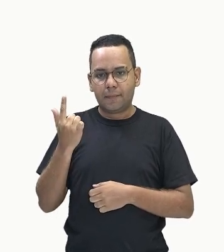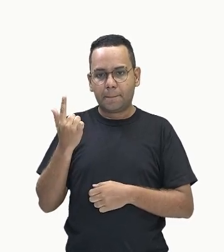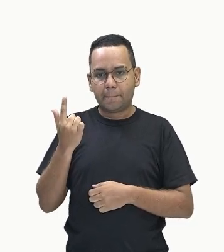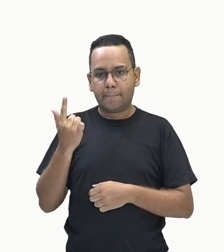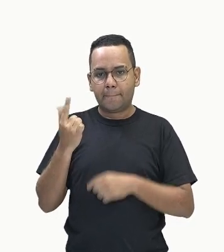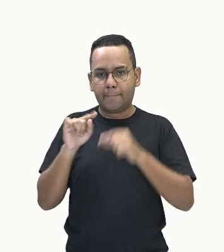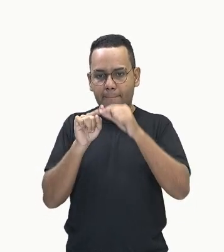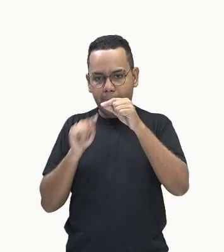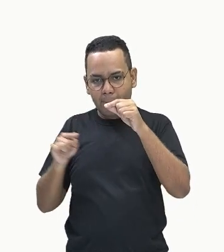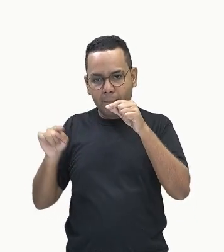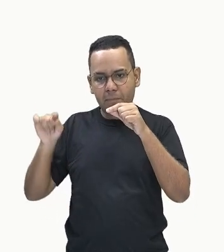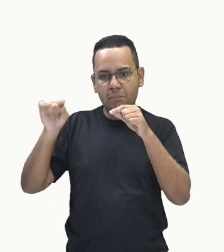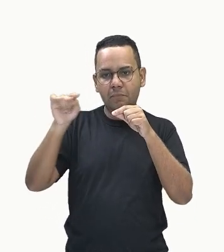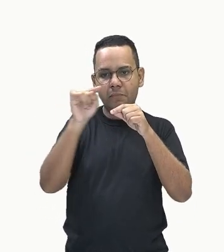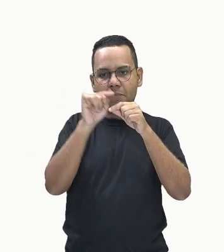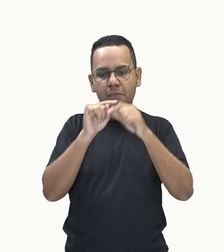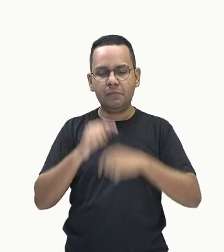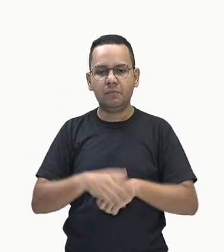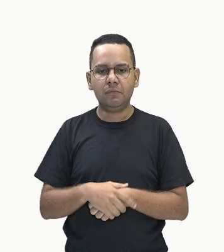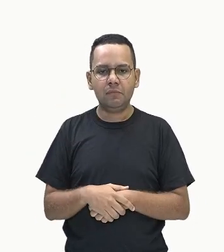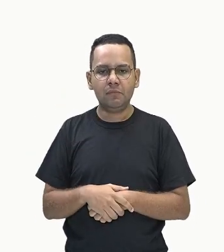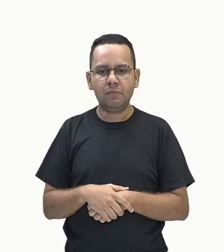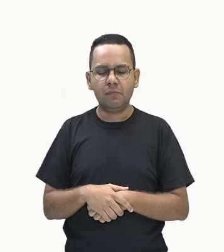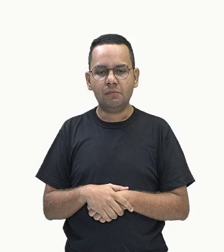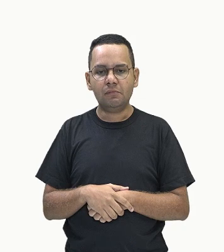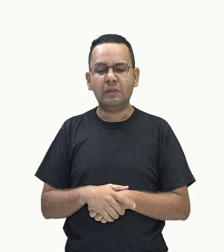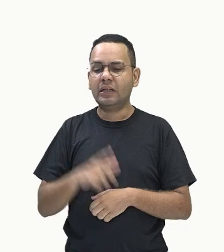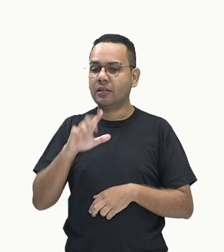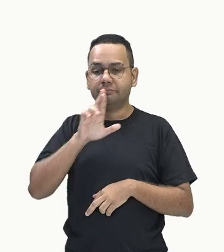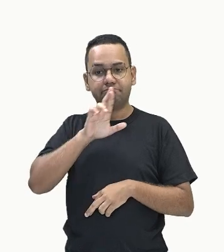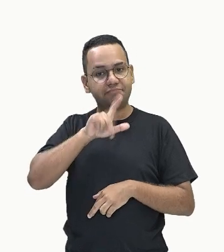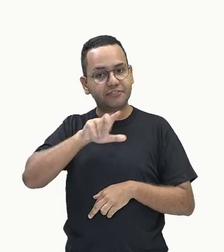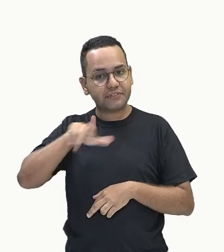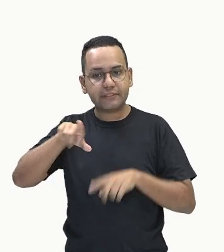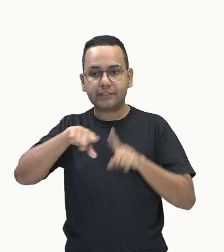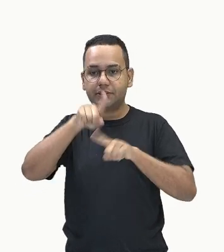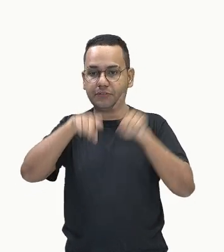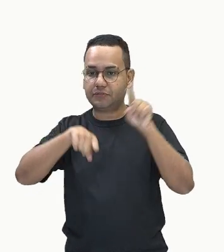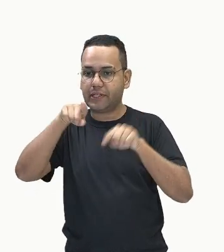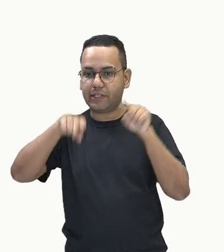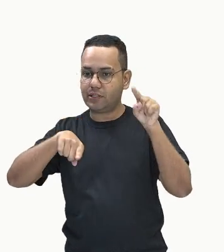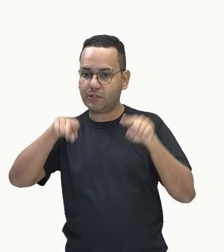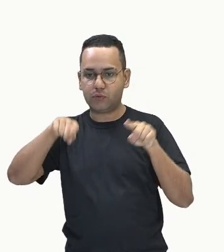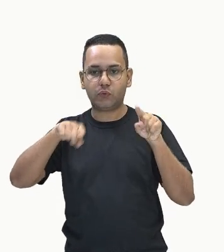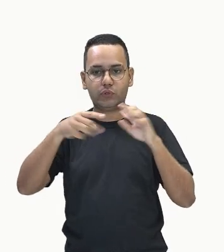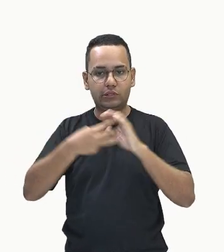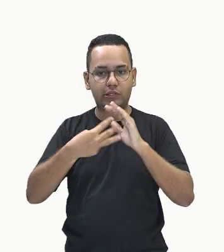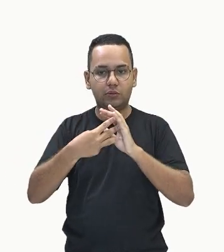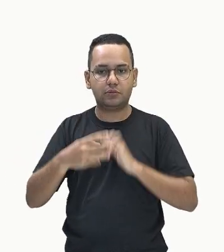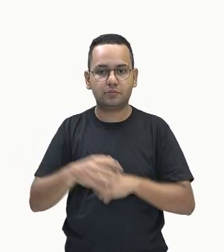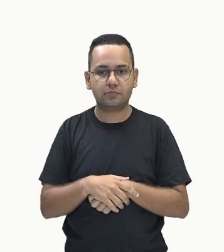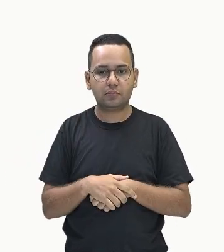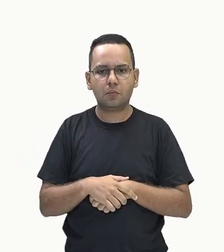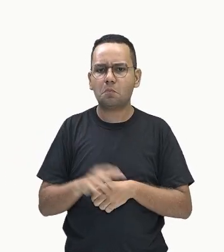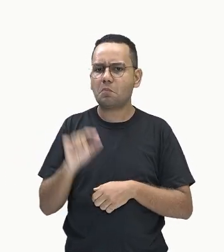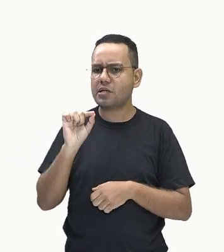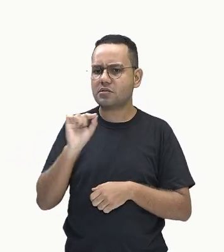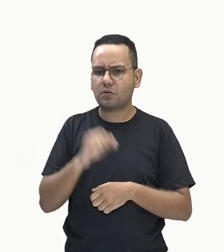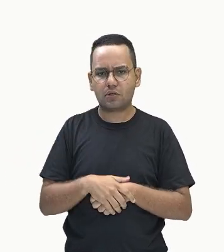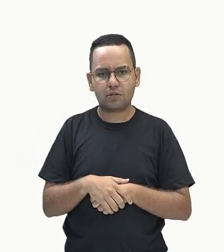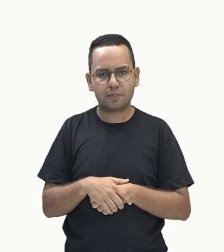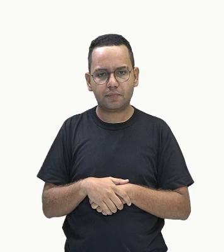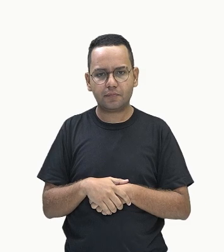mais pavimentoso, né? De revestimento. Uma célula que a função é criar uma camada aqui, ó, para cobrir,